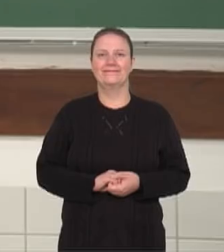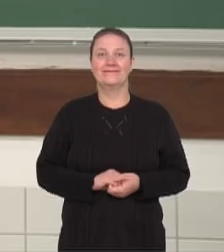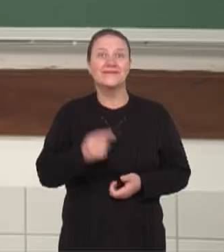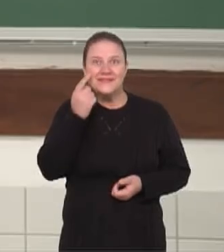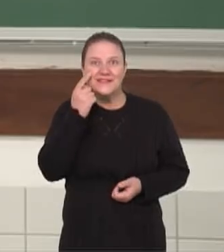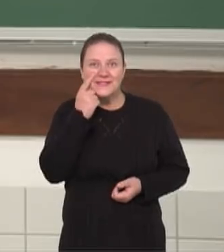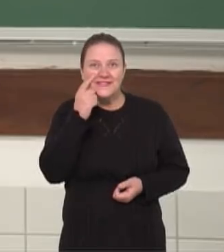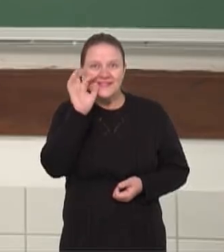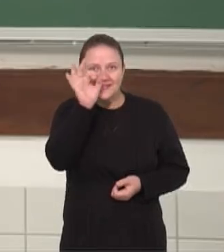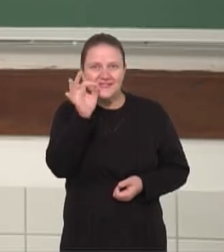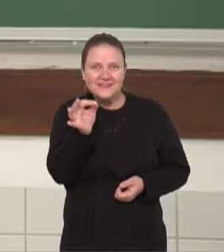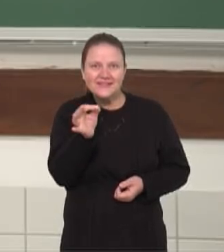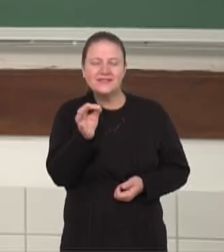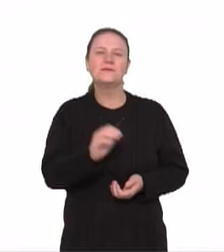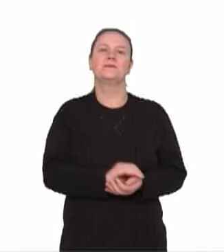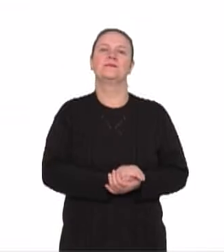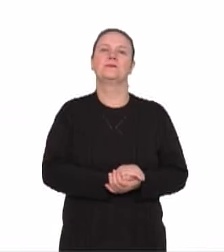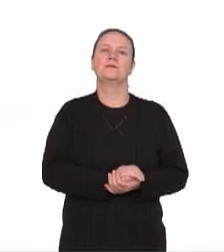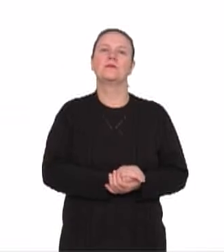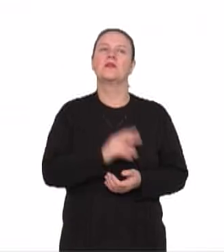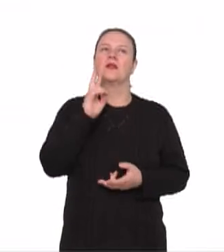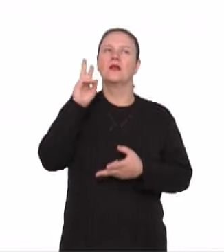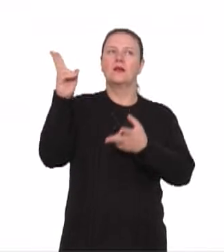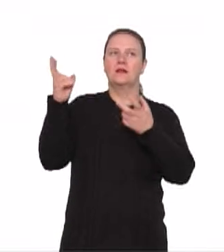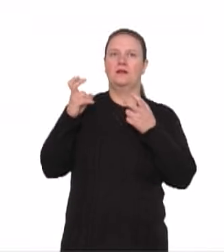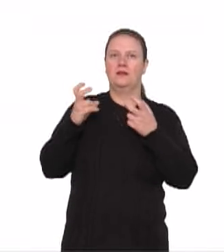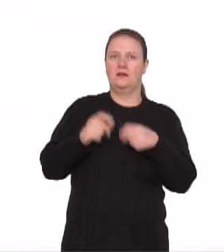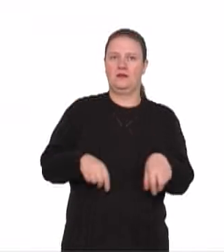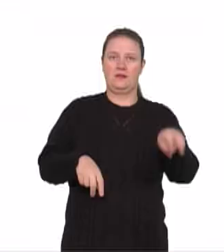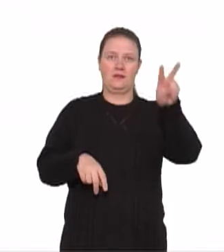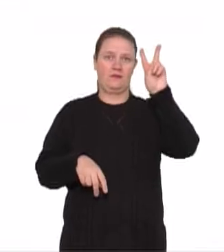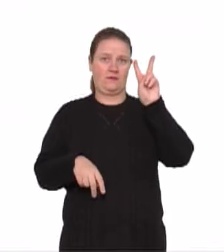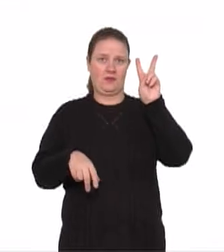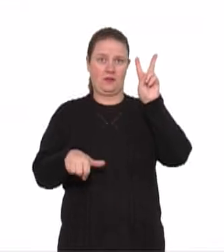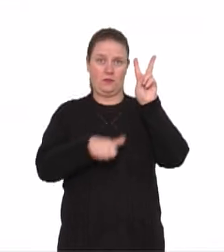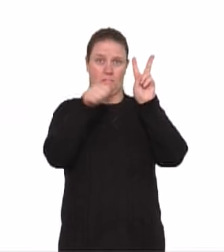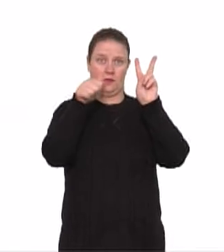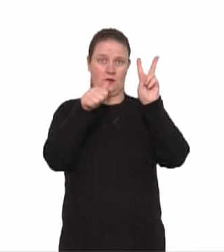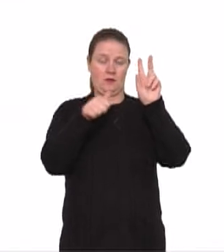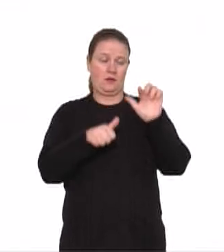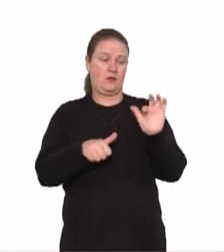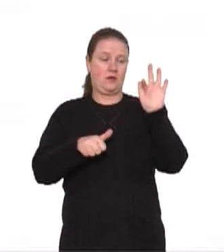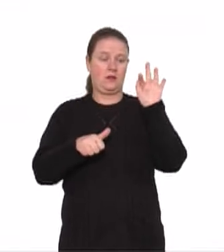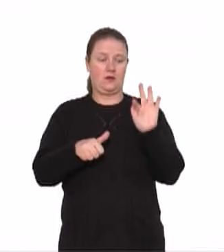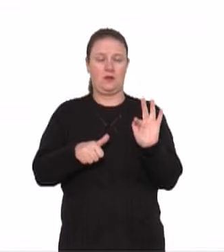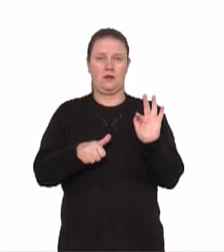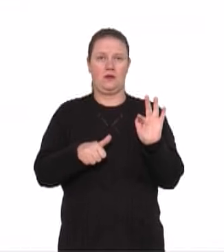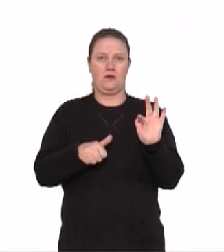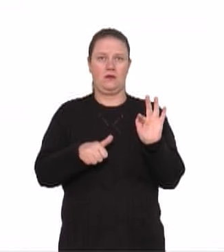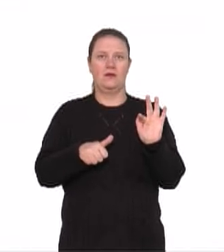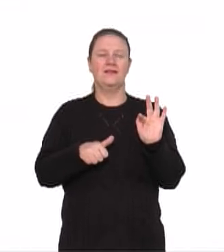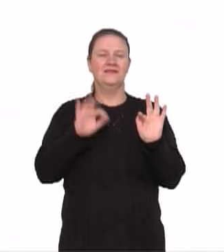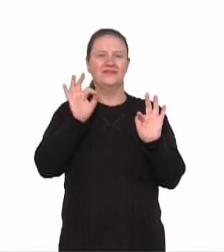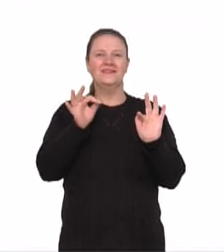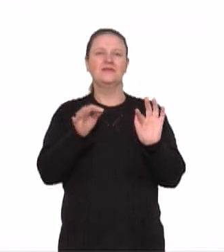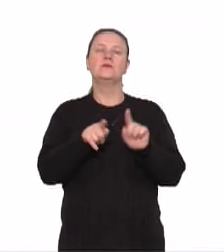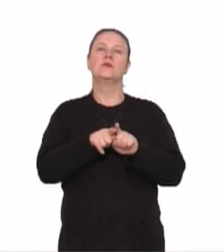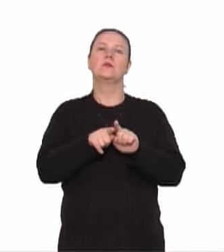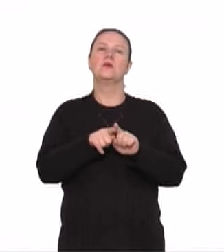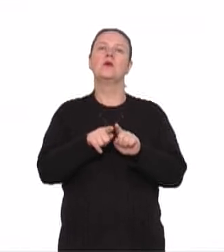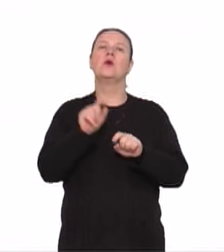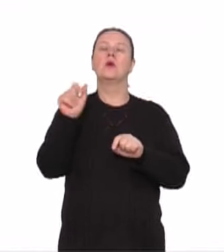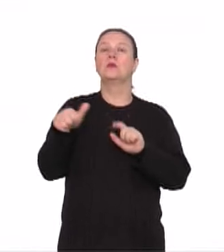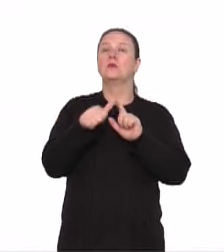Vamos ver quem acertou essa, pessoal? Então, olha lá, quem marcou verdadeira para a primeira frase acertou. Né? A charge apresenta humor,